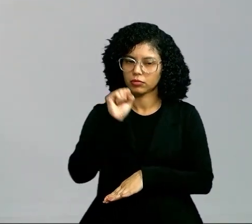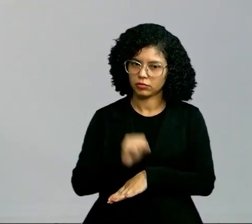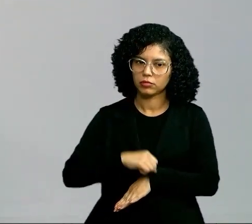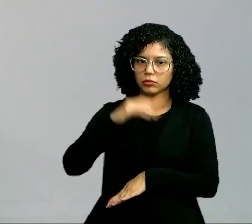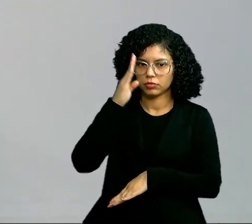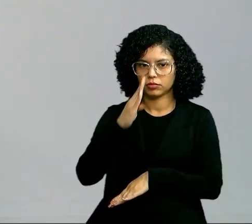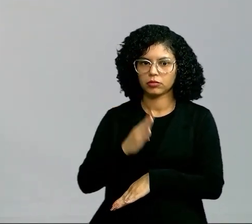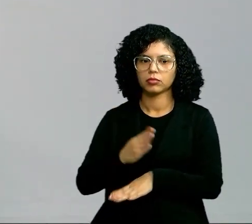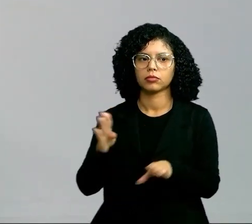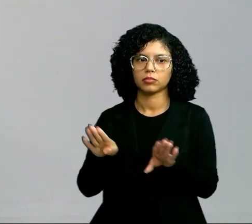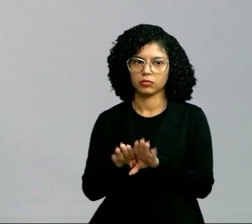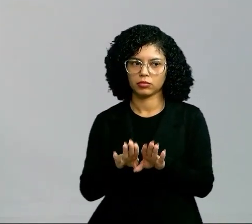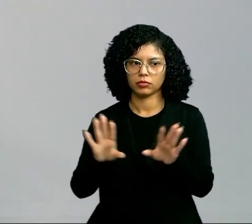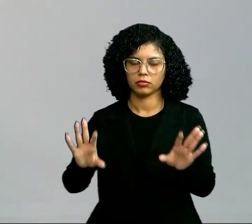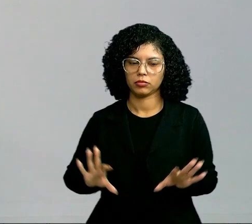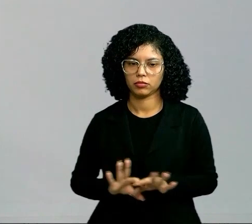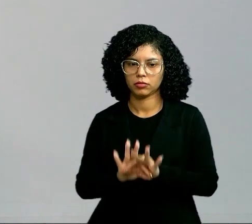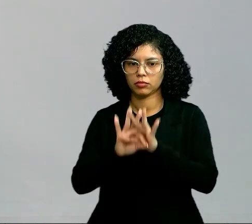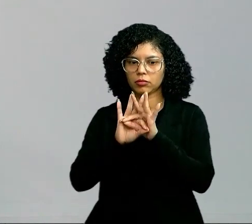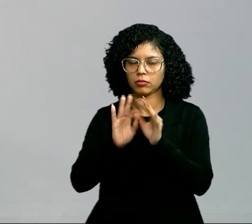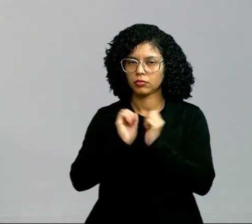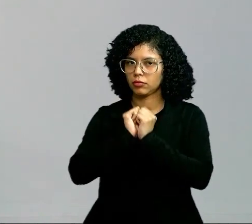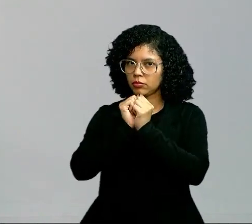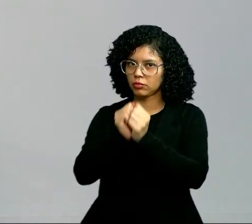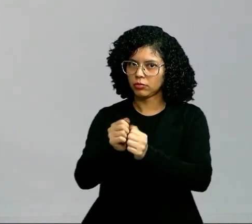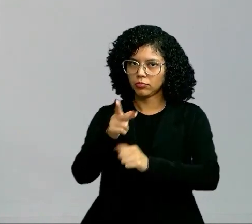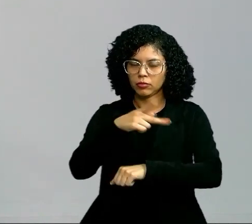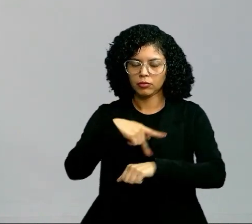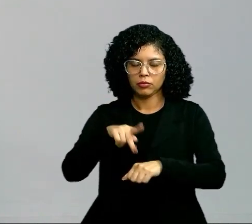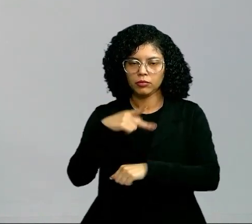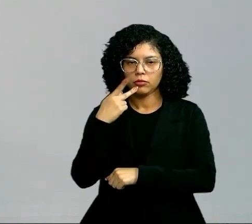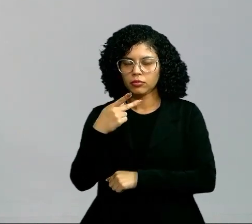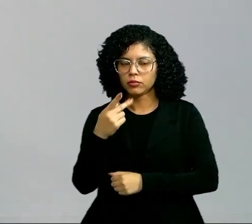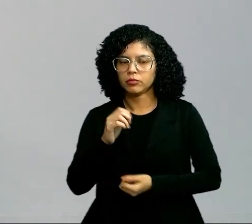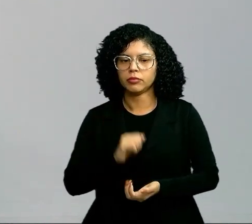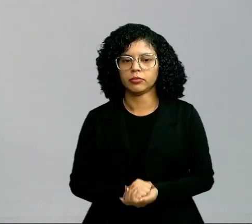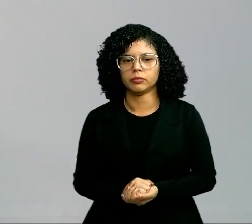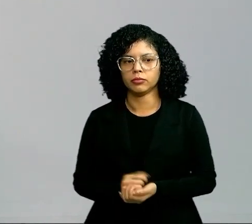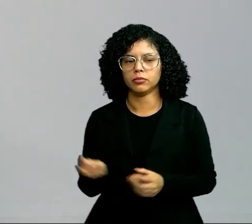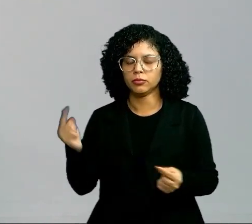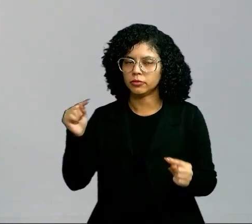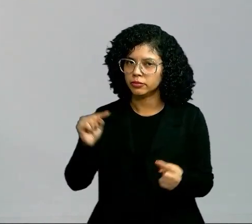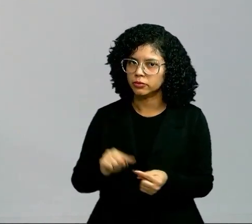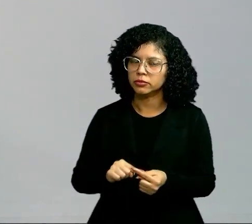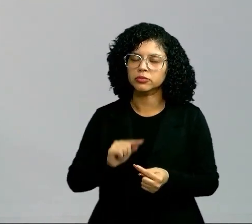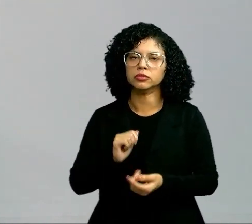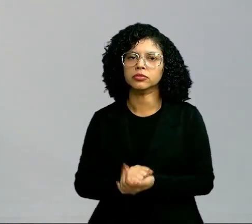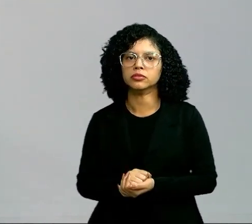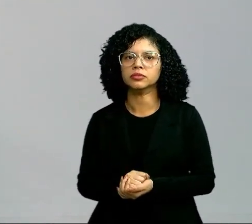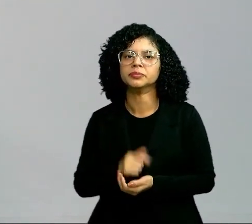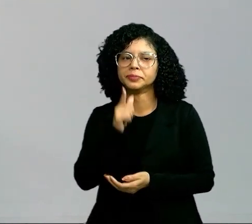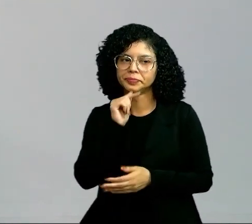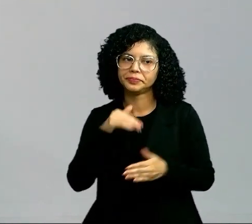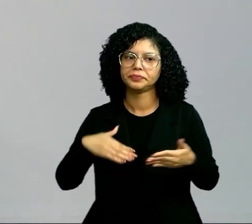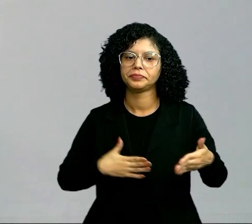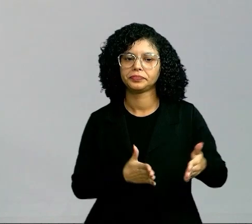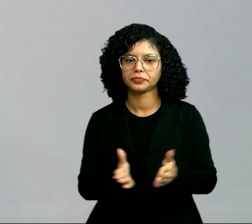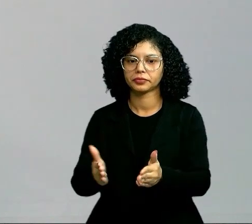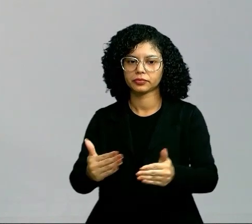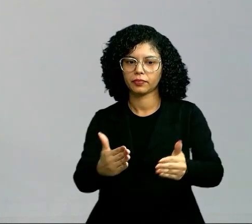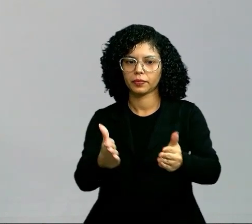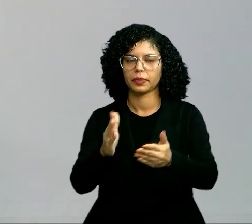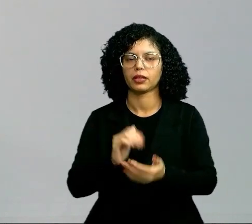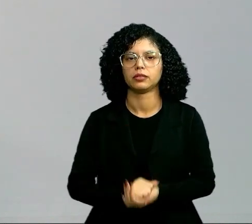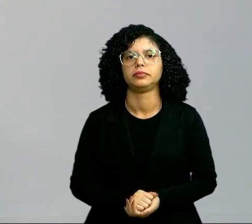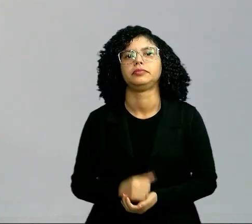Brasil, né, que também está junto com esses 3 países que eu acabei de citar, aí próximos, banhados pela